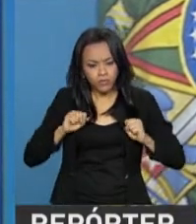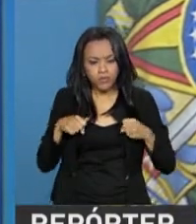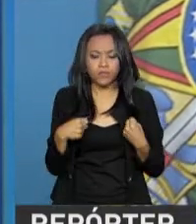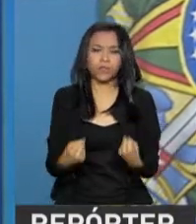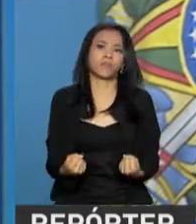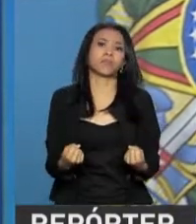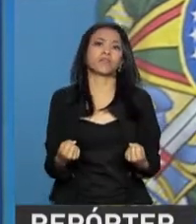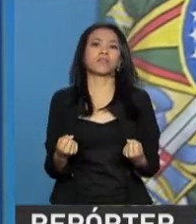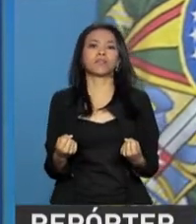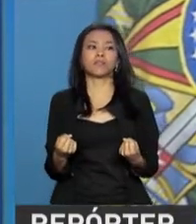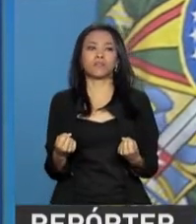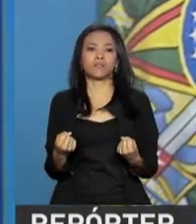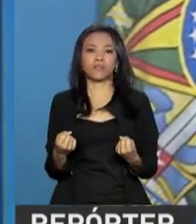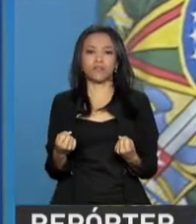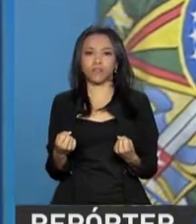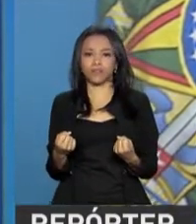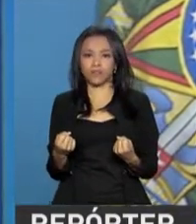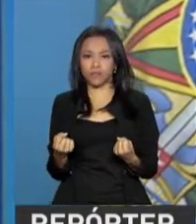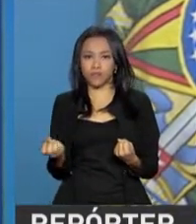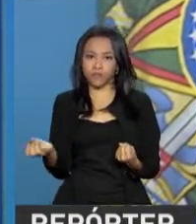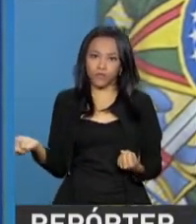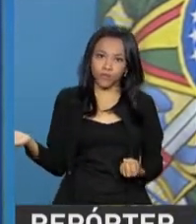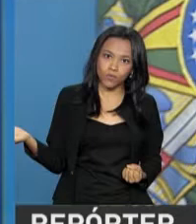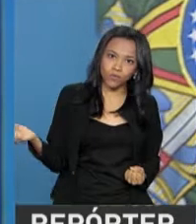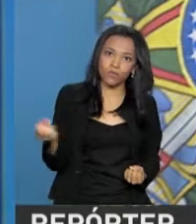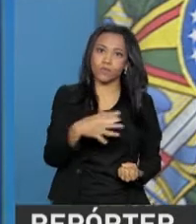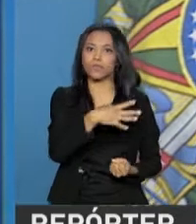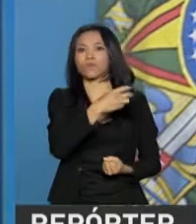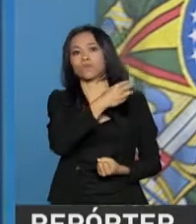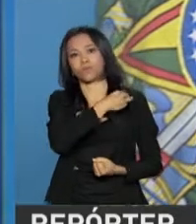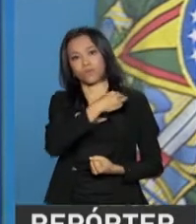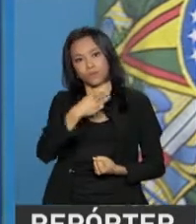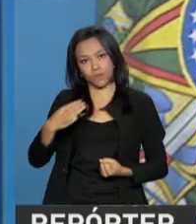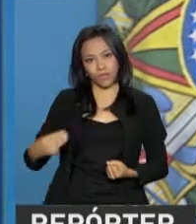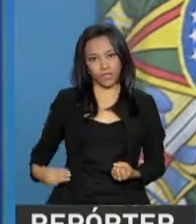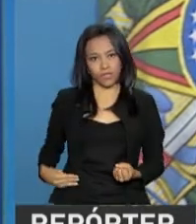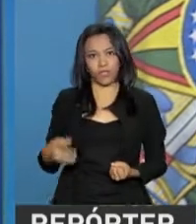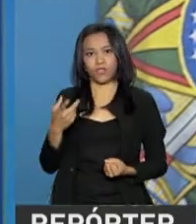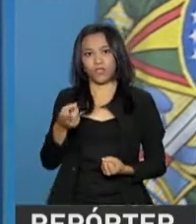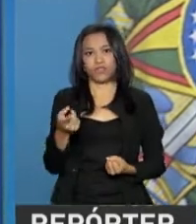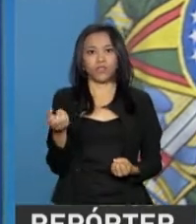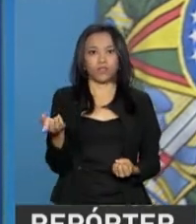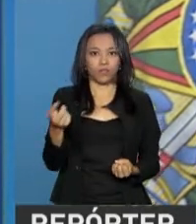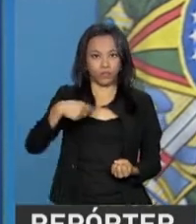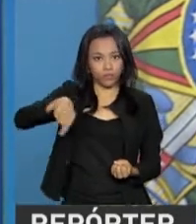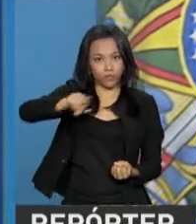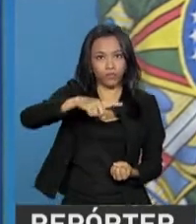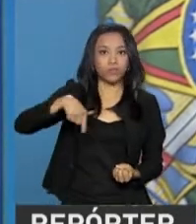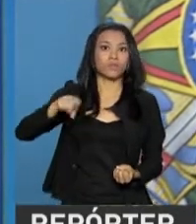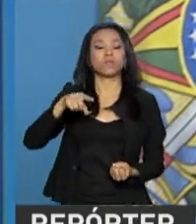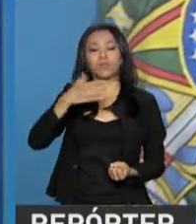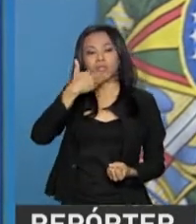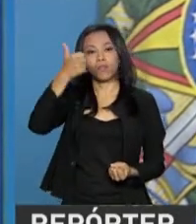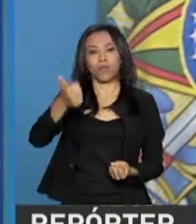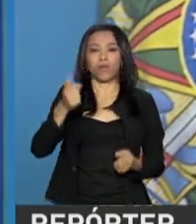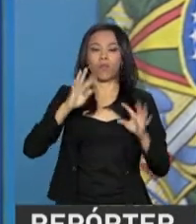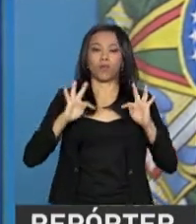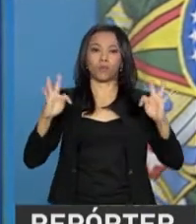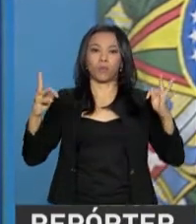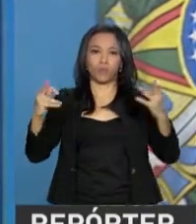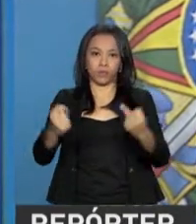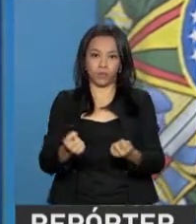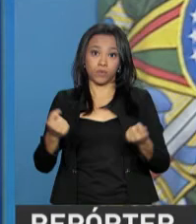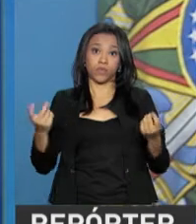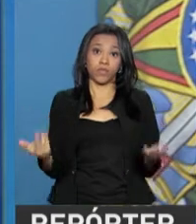com os novos ministros presidente da caixa agora para construir um país melhor para todos e um país em que